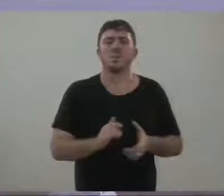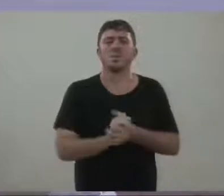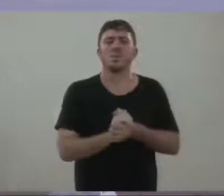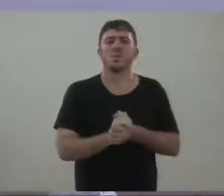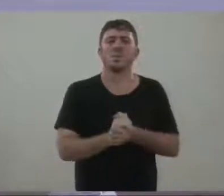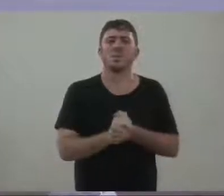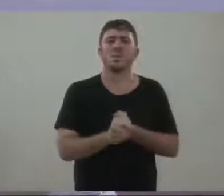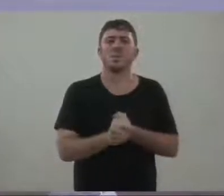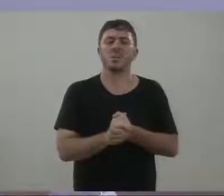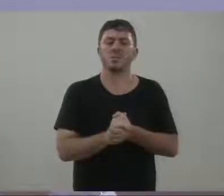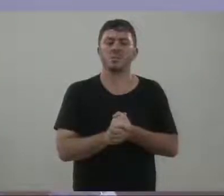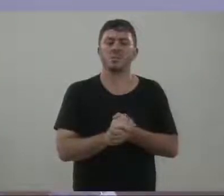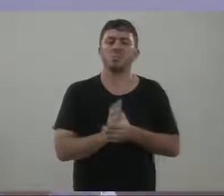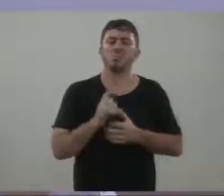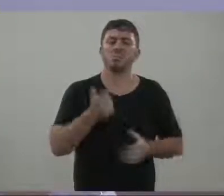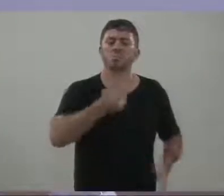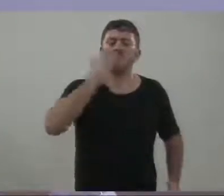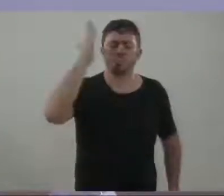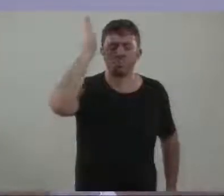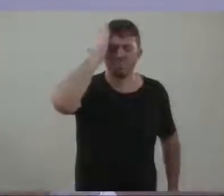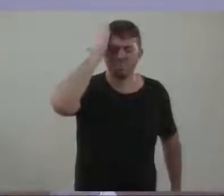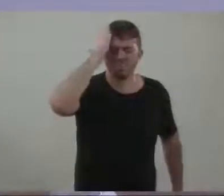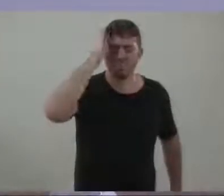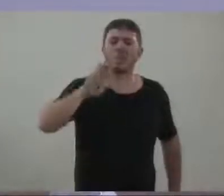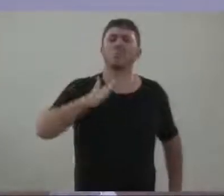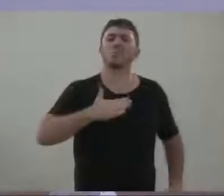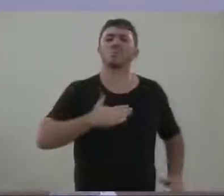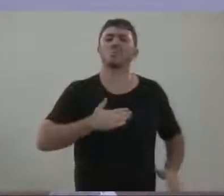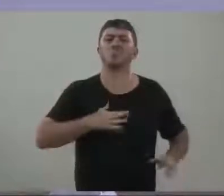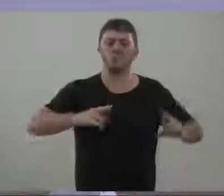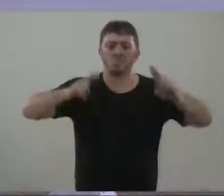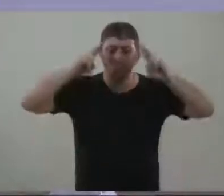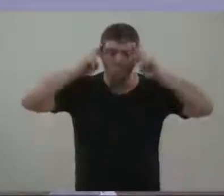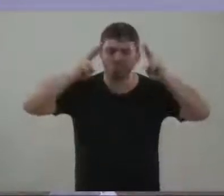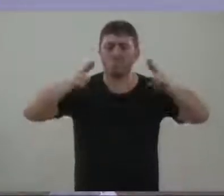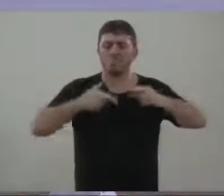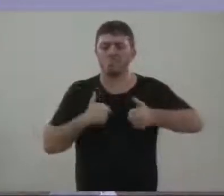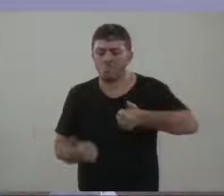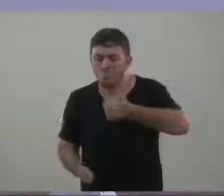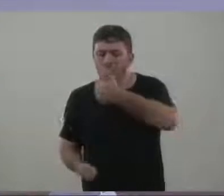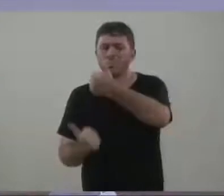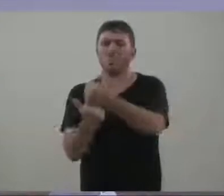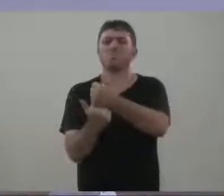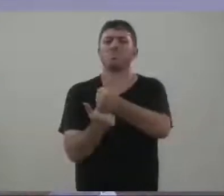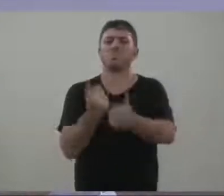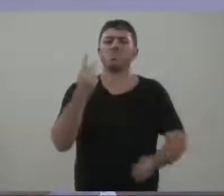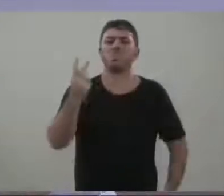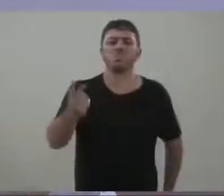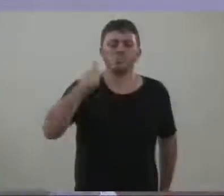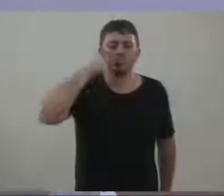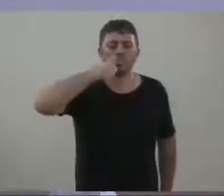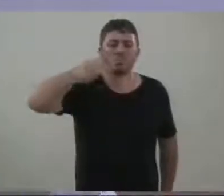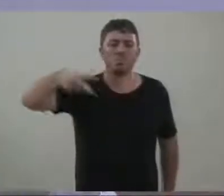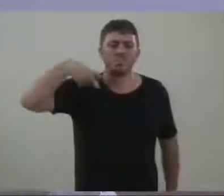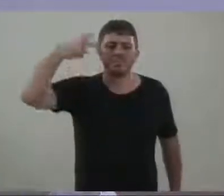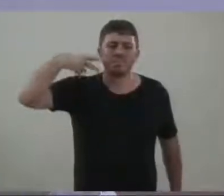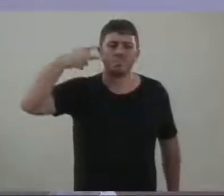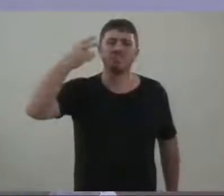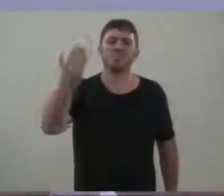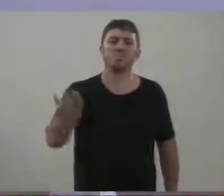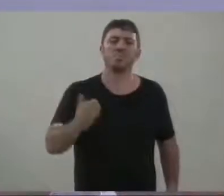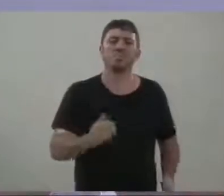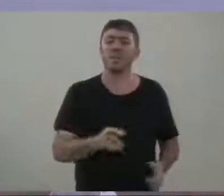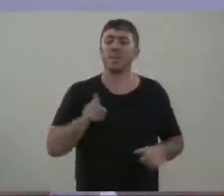Nós sabemos, e aqui tem o meu respeito, tem o meu apoio a essas 2 vereadoras e consideração, por saber o